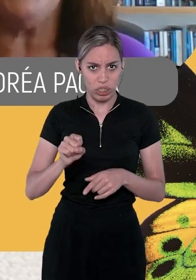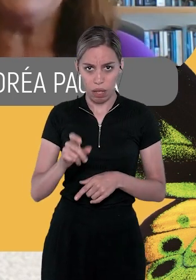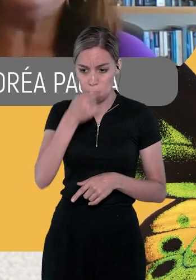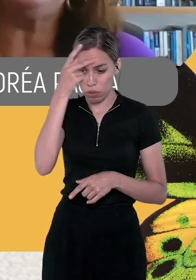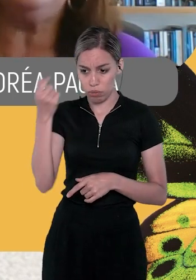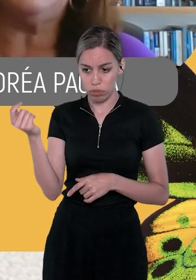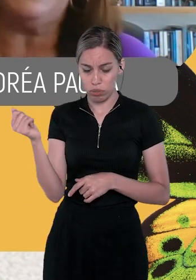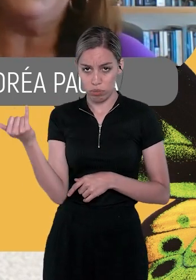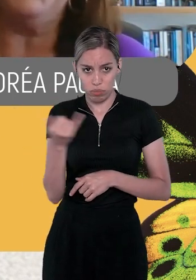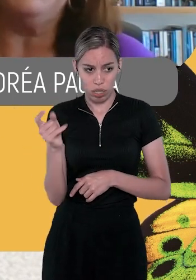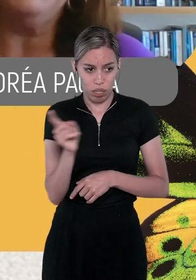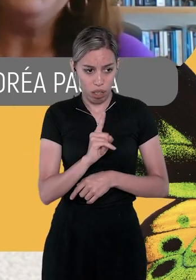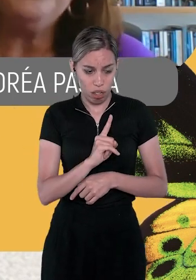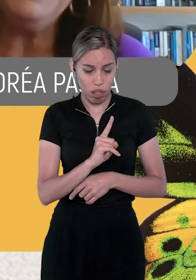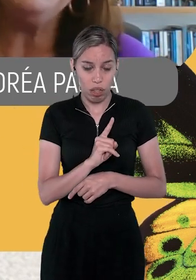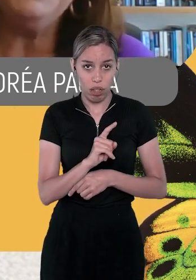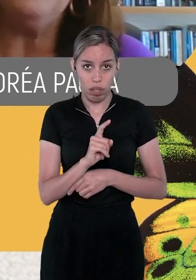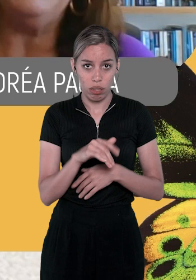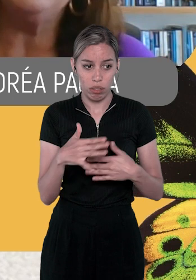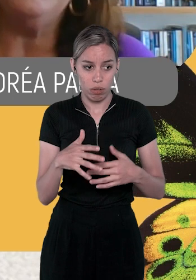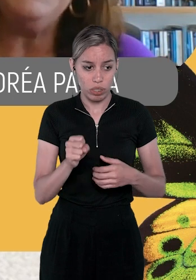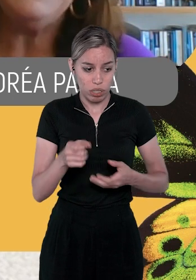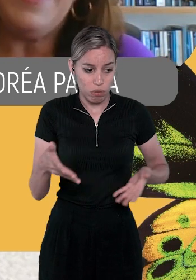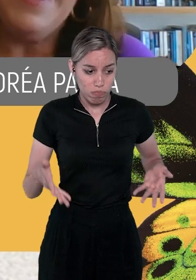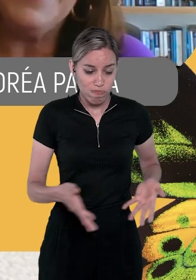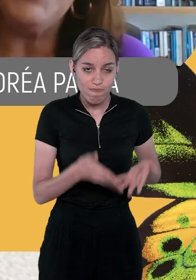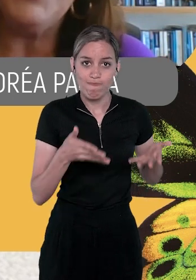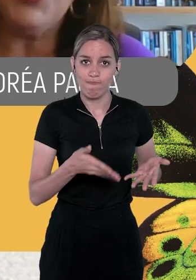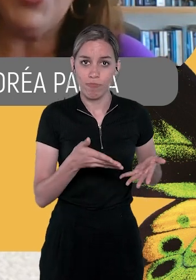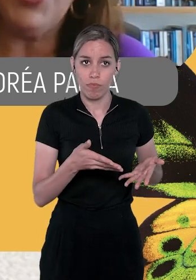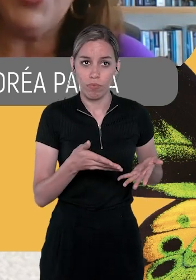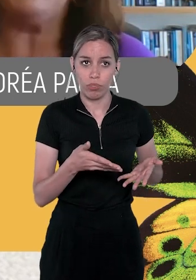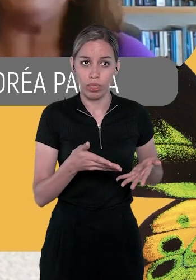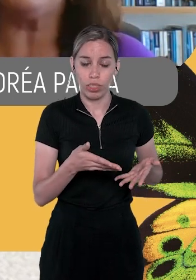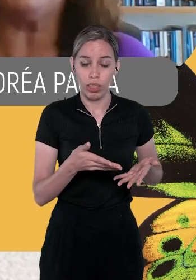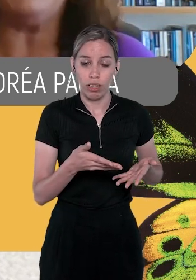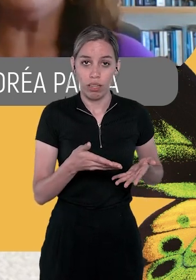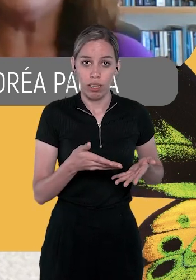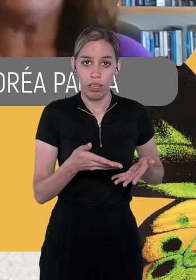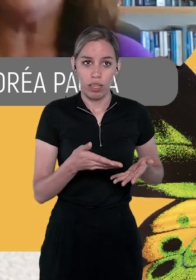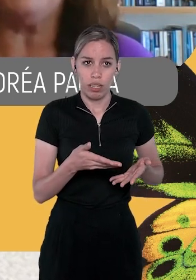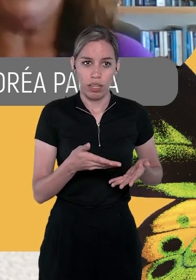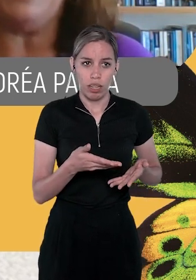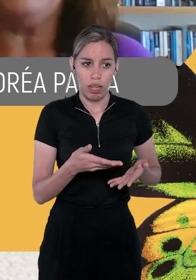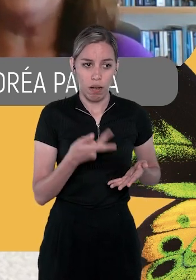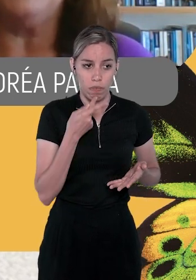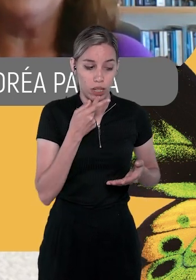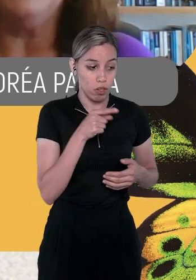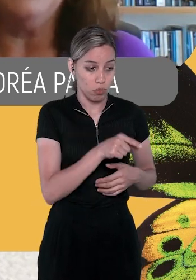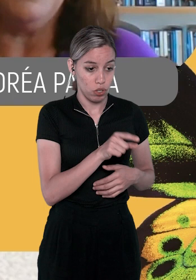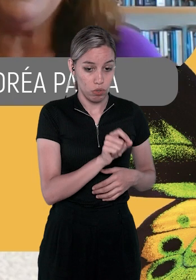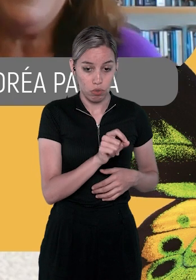isso, potencializado pela linguagem binária das gente, que só tem o certo ou o